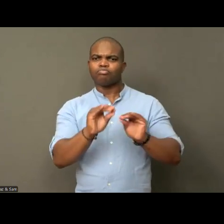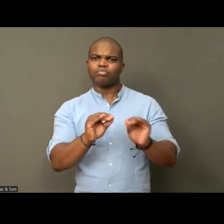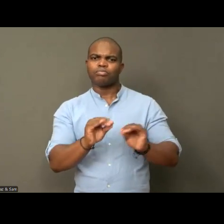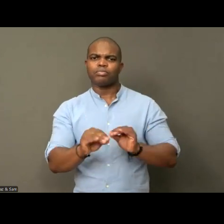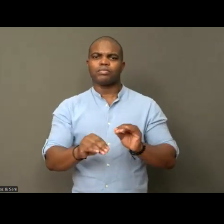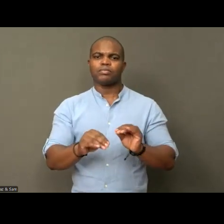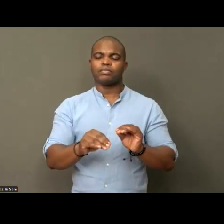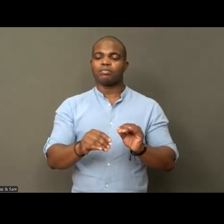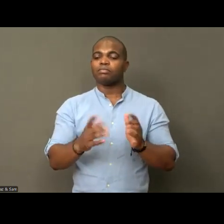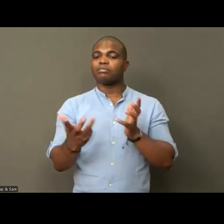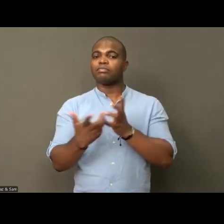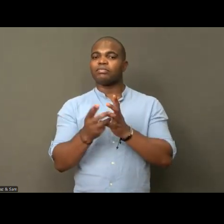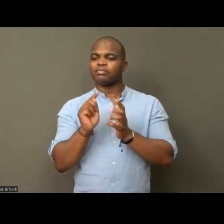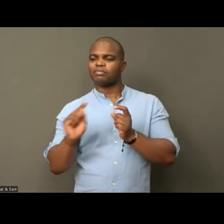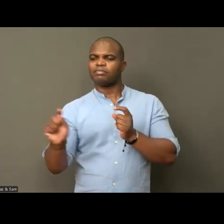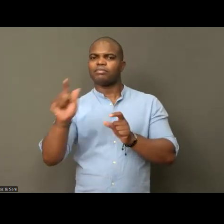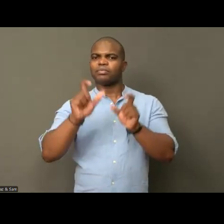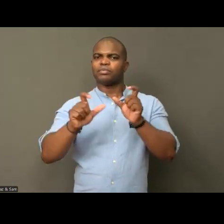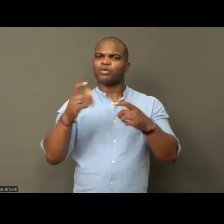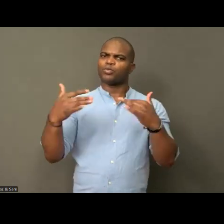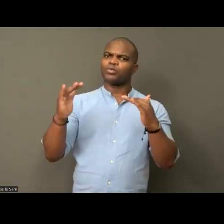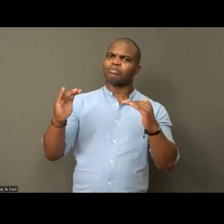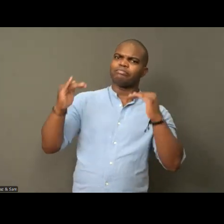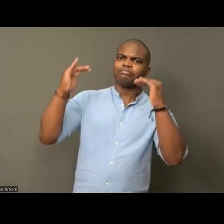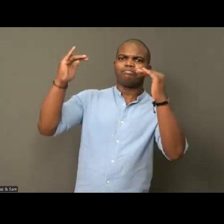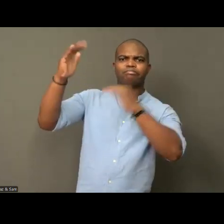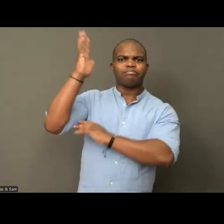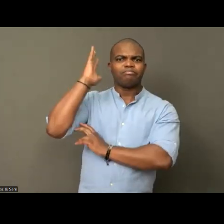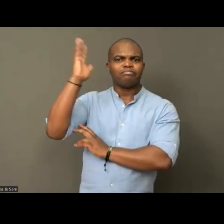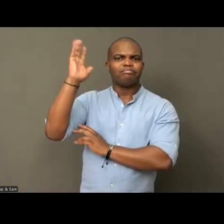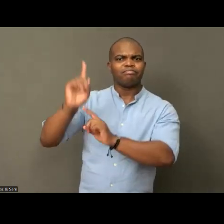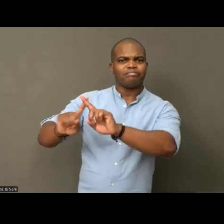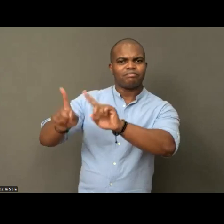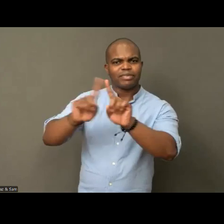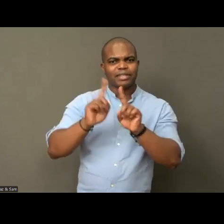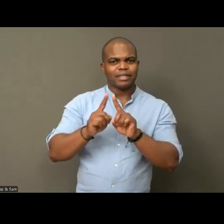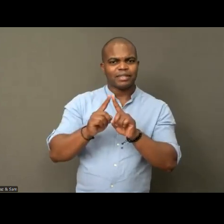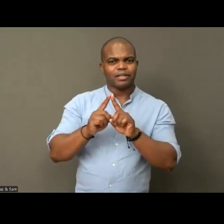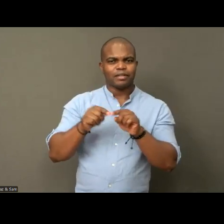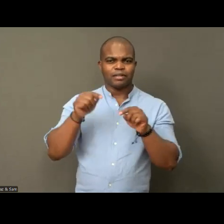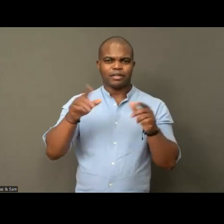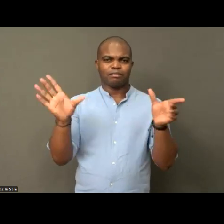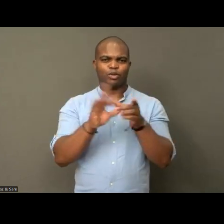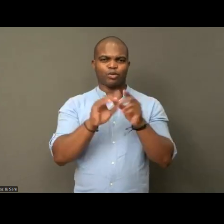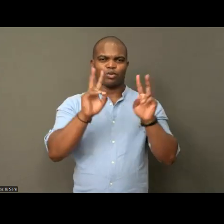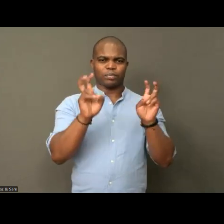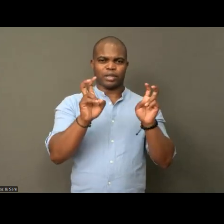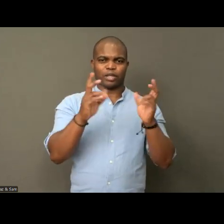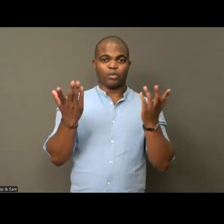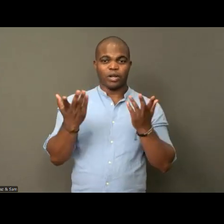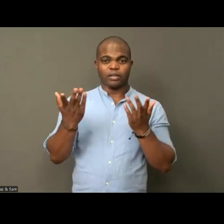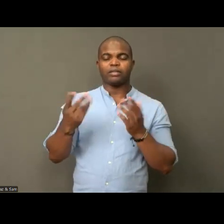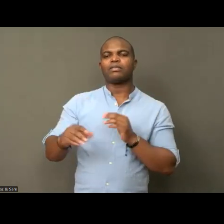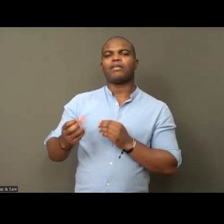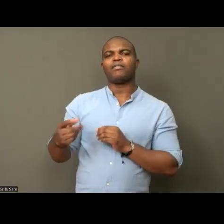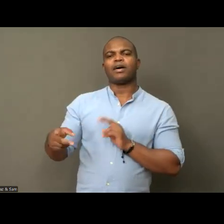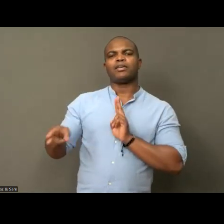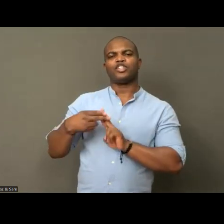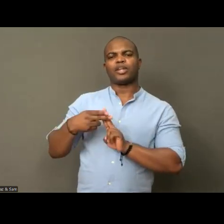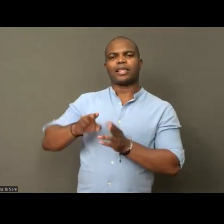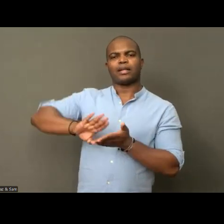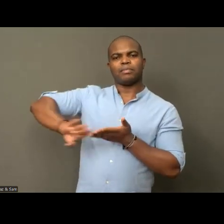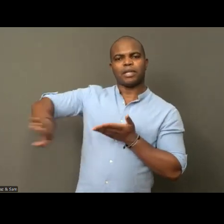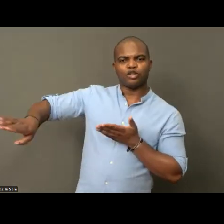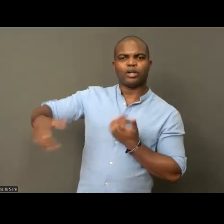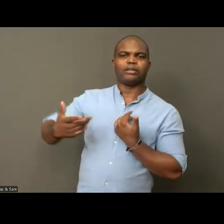falar sobre o Initiative tópico is a principal. A strategic iniciativa de effort led eliminação by é PAHO um esforço and countries estratégico across liderado the pela Americas OPAS to e pelos eliminate países over das 30 Américas para communicable eliminar